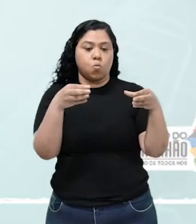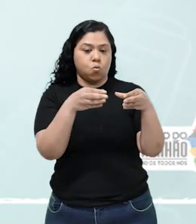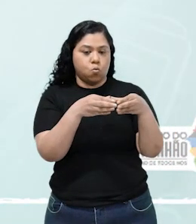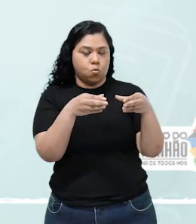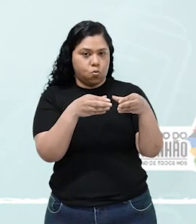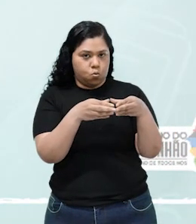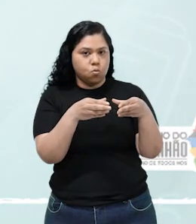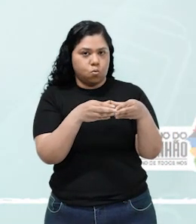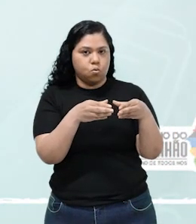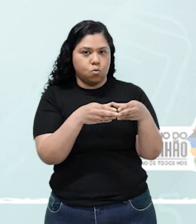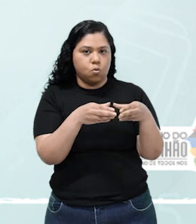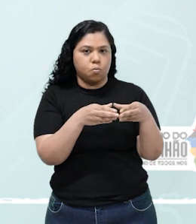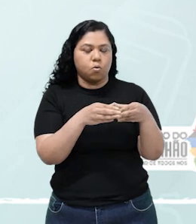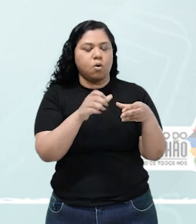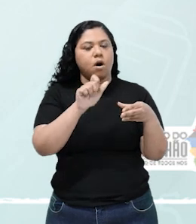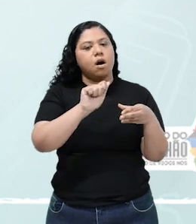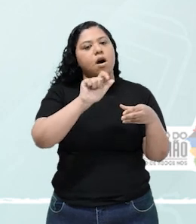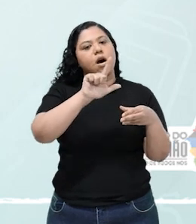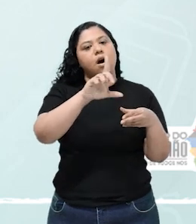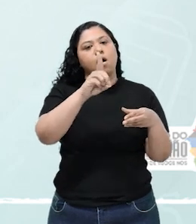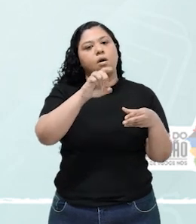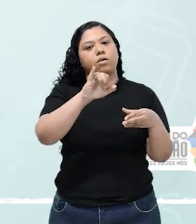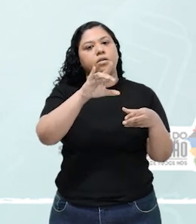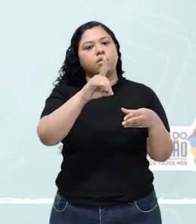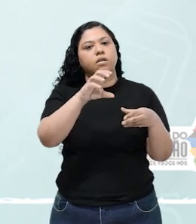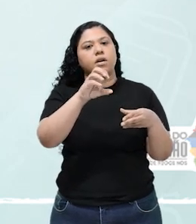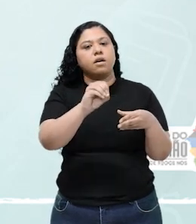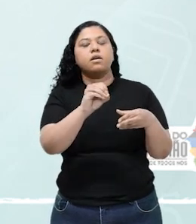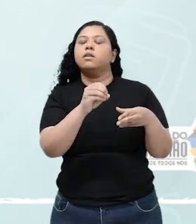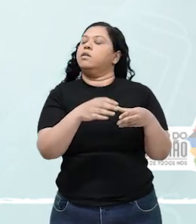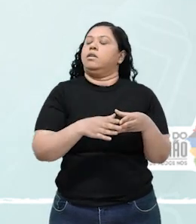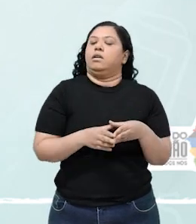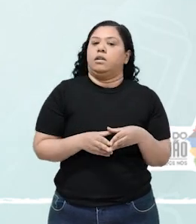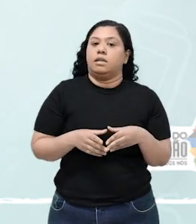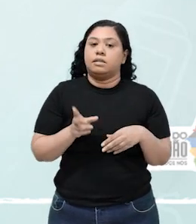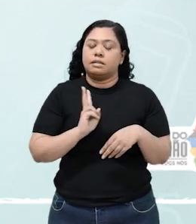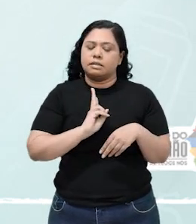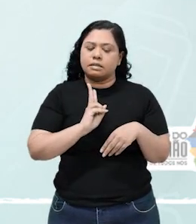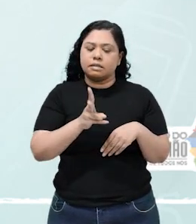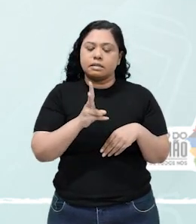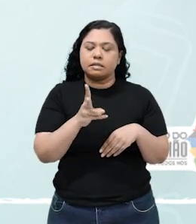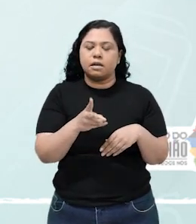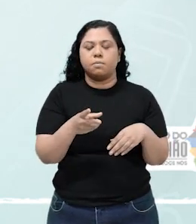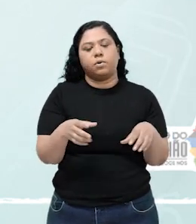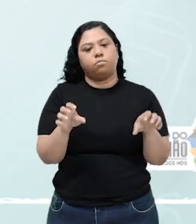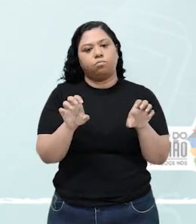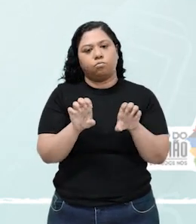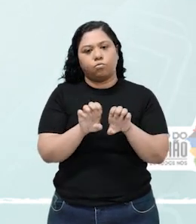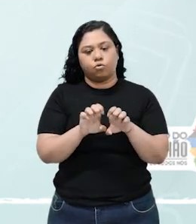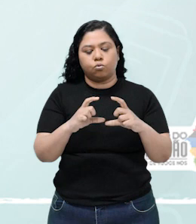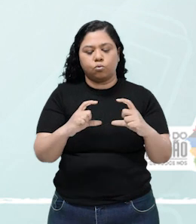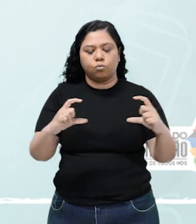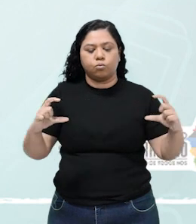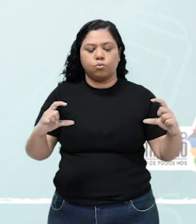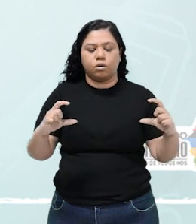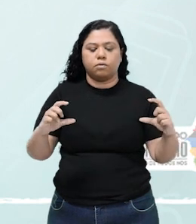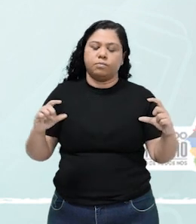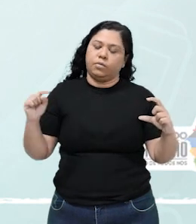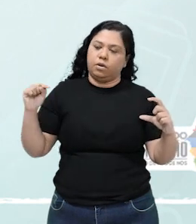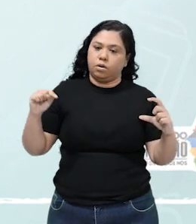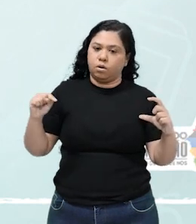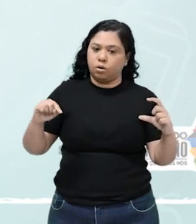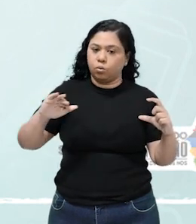dos aldeídos, ele está sempre localizado em uma extremidade da cadeia, já falamos isso, né? E é fácil